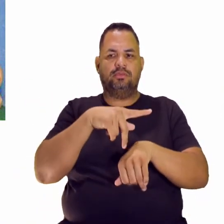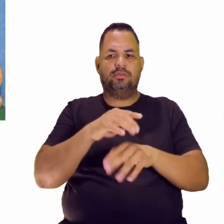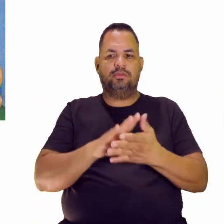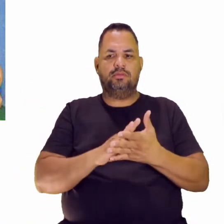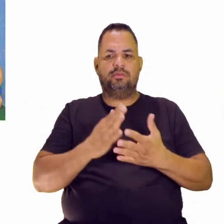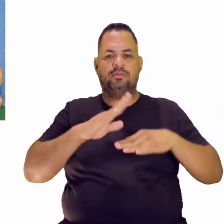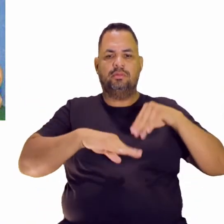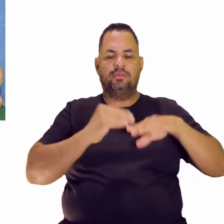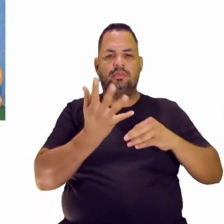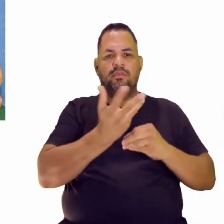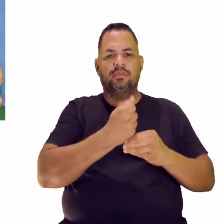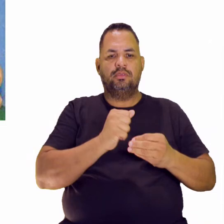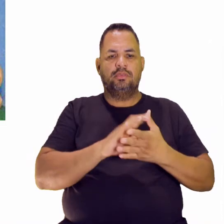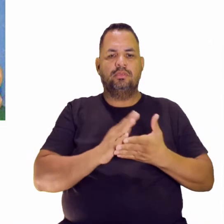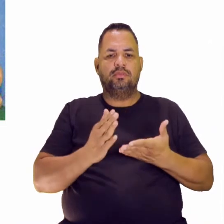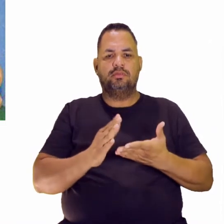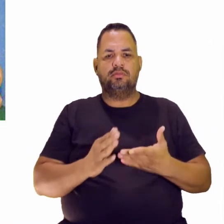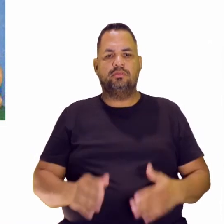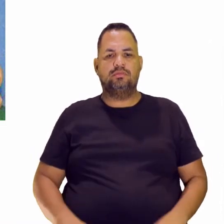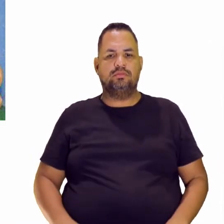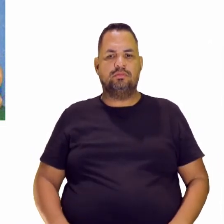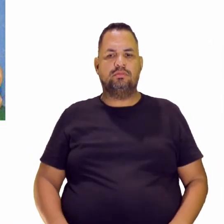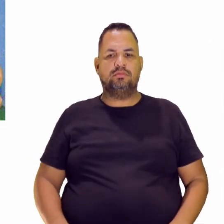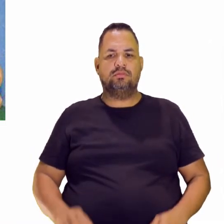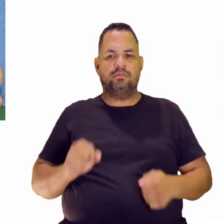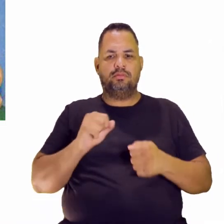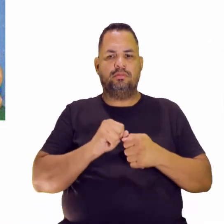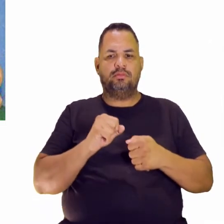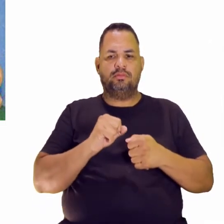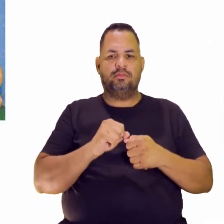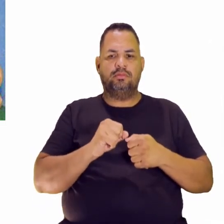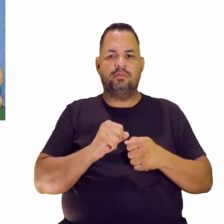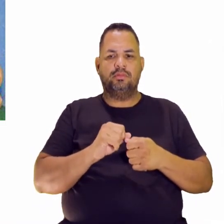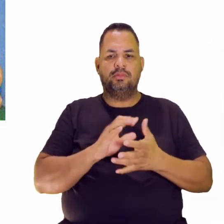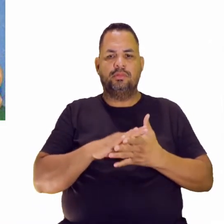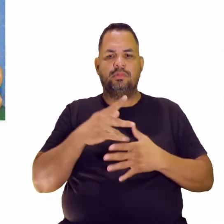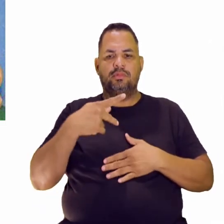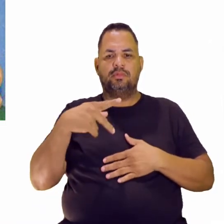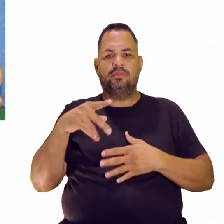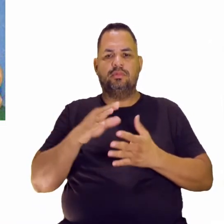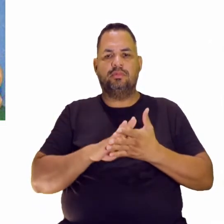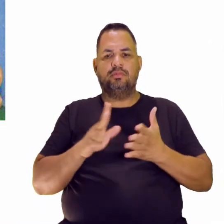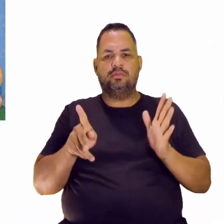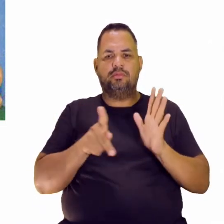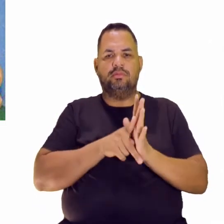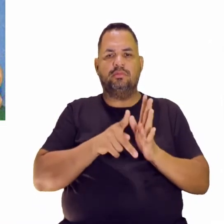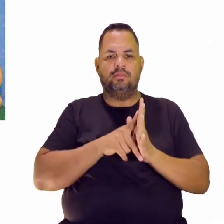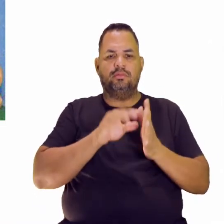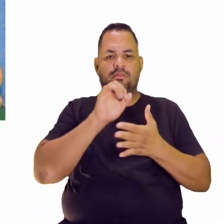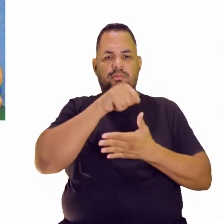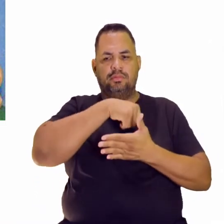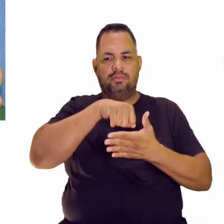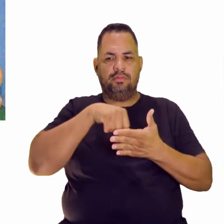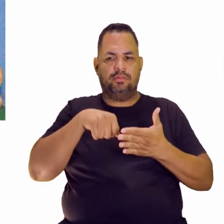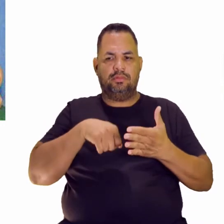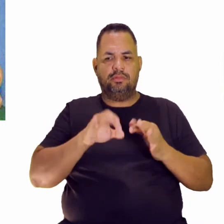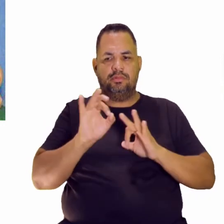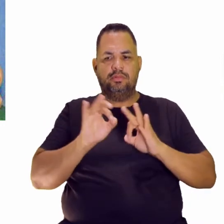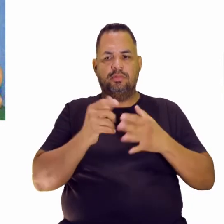os artistas passariam a fazer a sua própria leitura, a sua reelaboração.